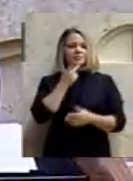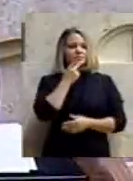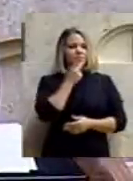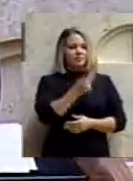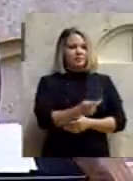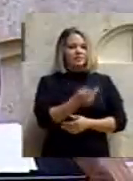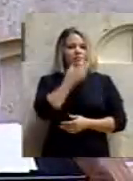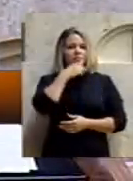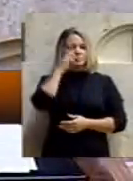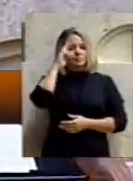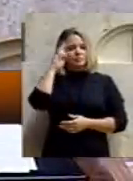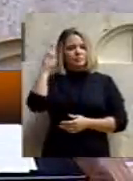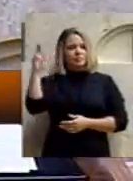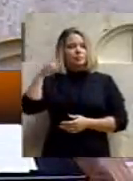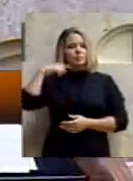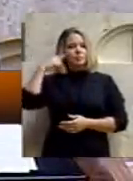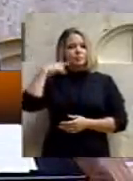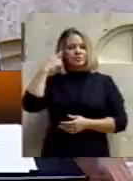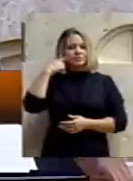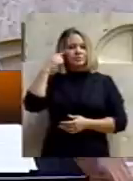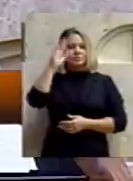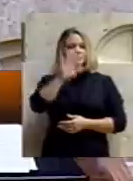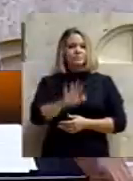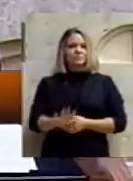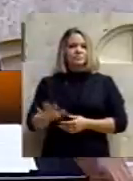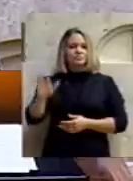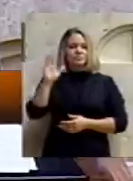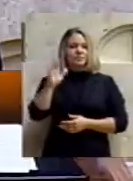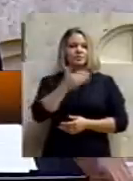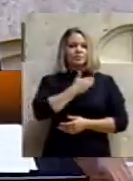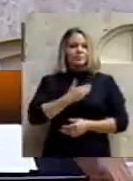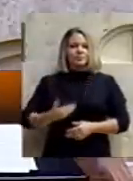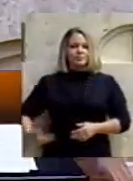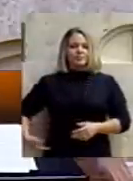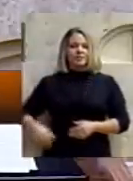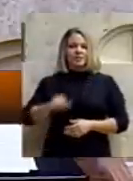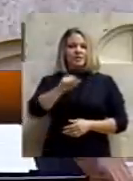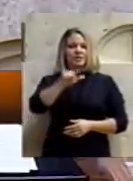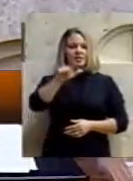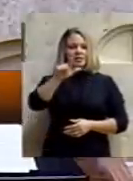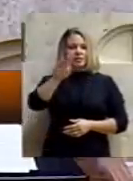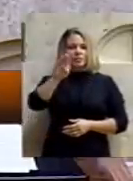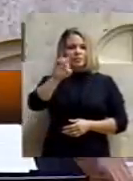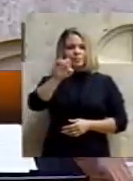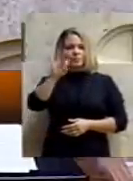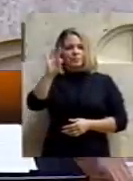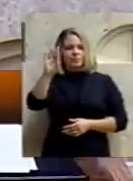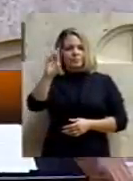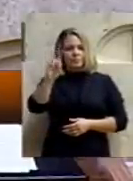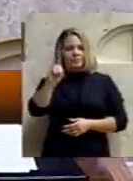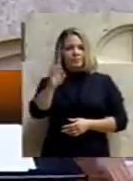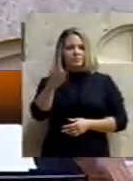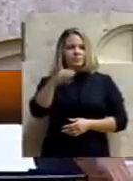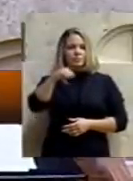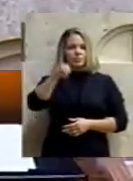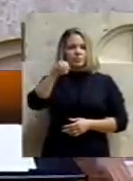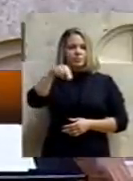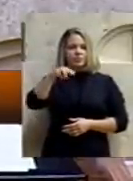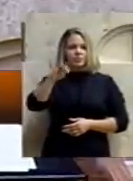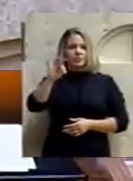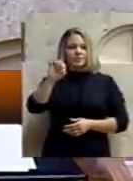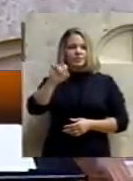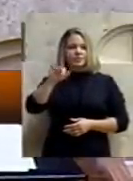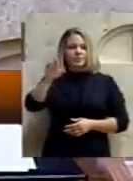Para Sua Excelência, o senhor Procurador-Geral da República, doutor Roberto Monteiro Gurgel Santos,